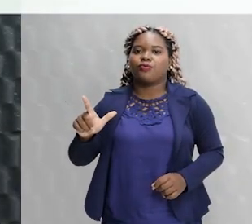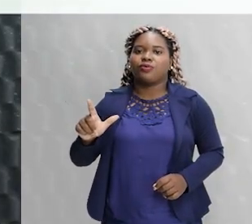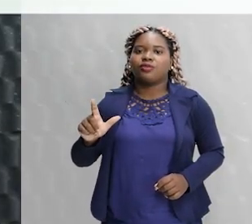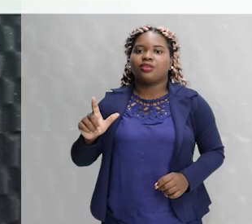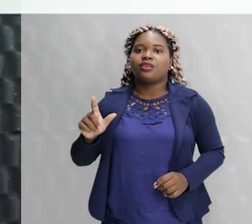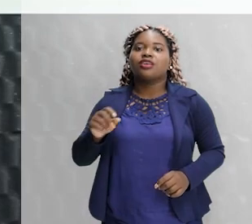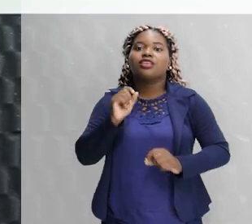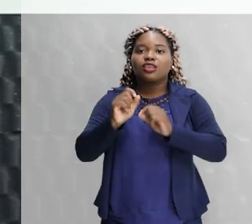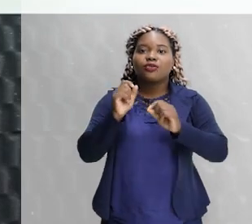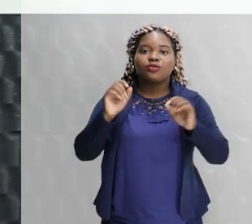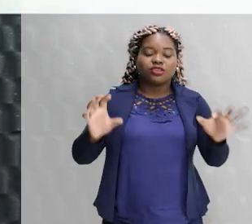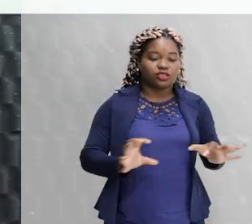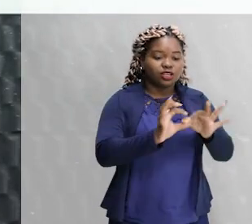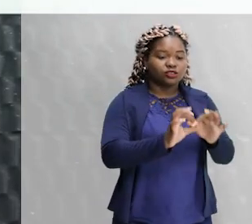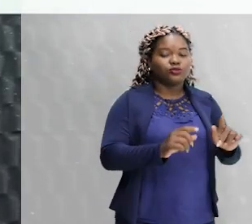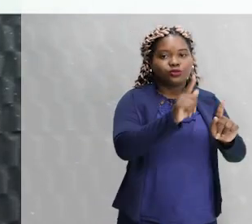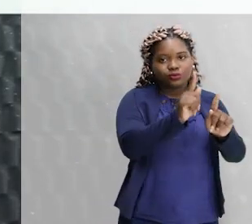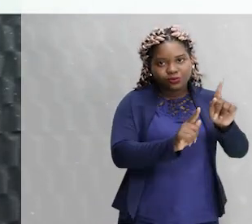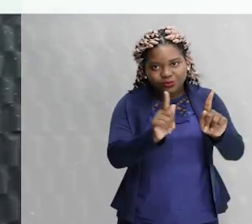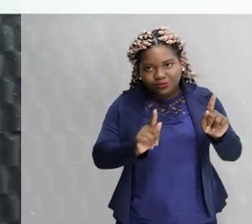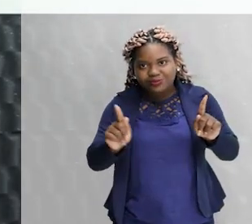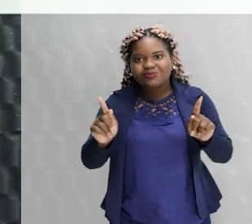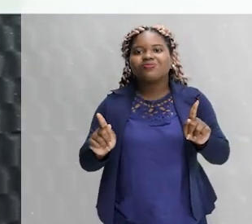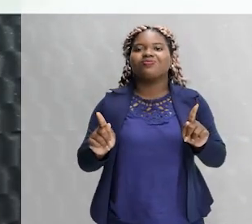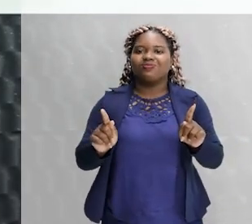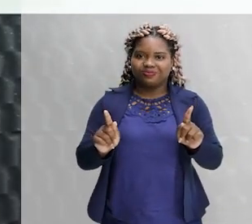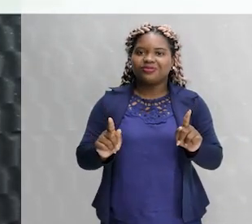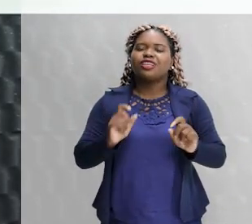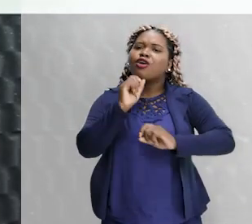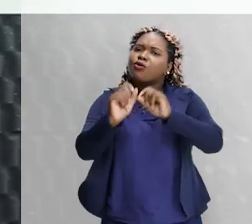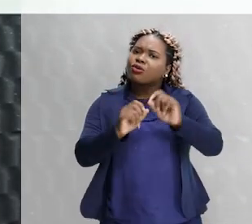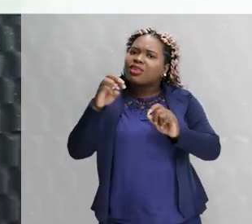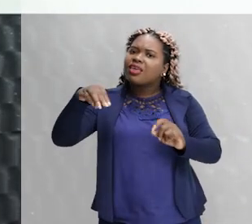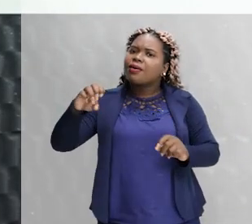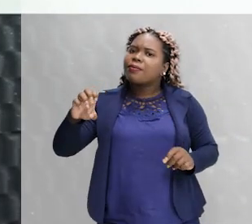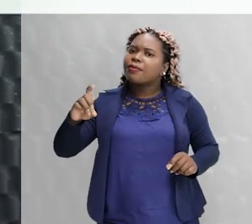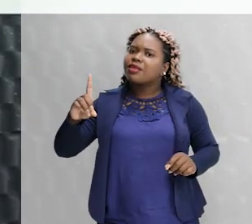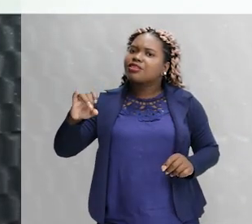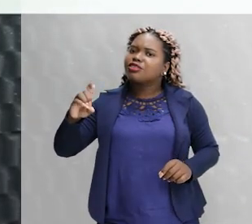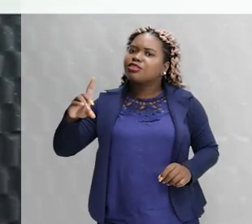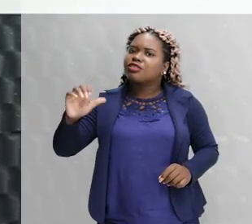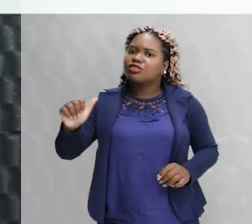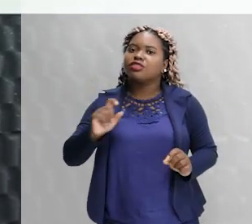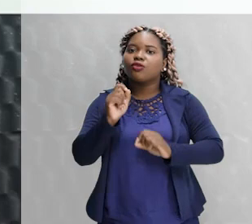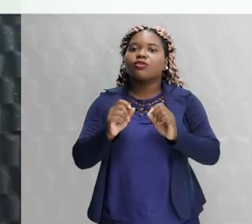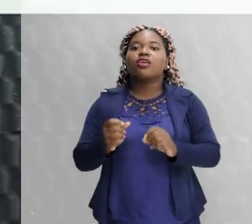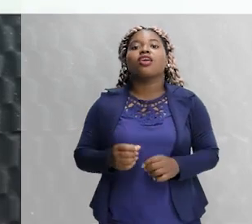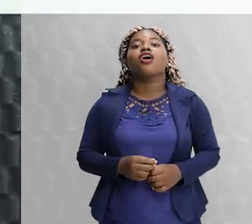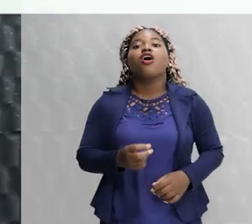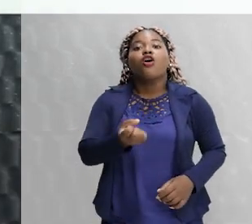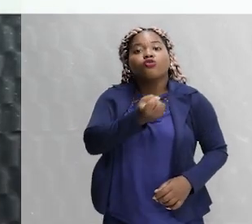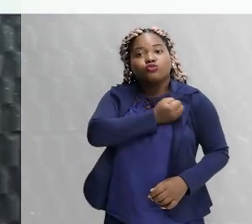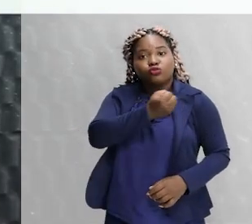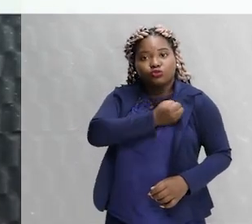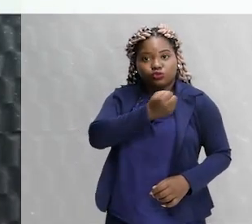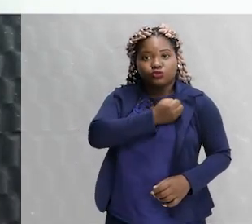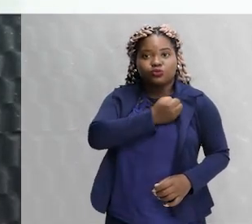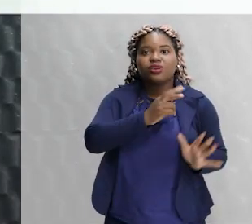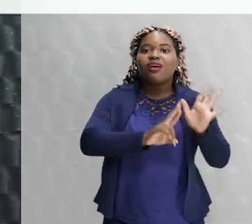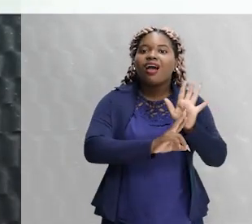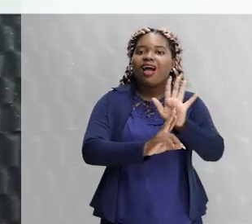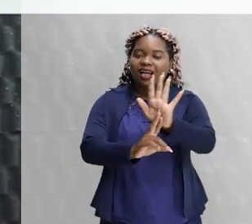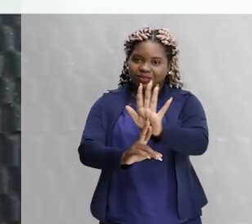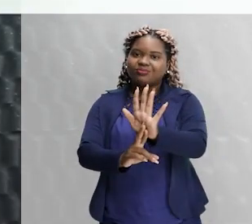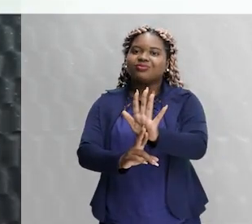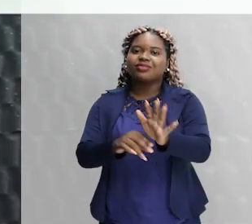é uma medida de tendência central mesmo. É um valor representativo, né? Por exemplo, você tirou e fez várias atividades